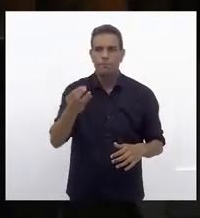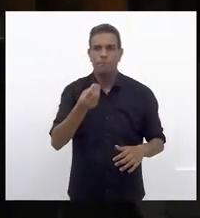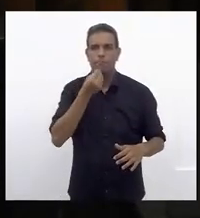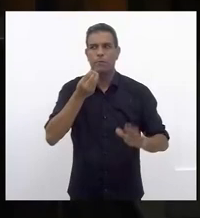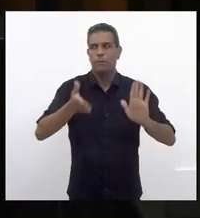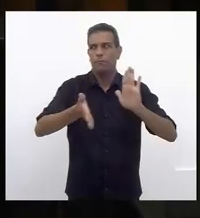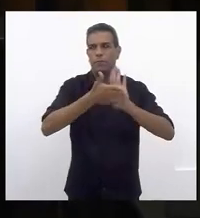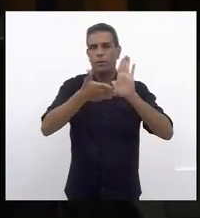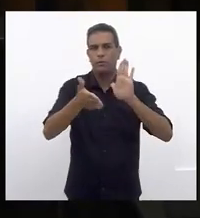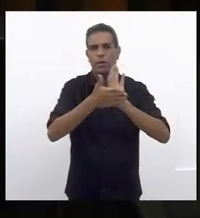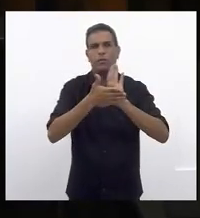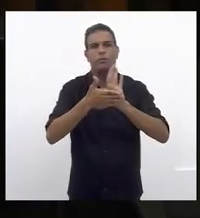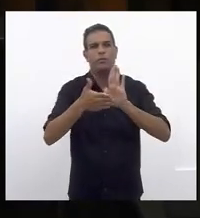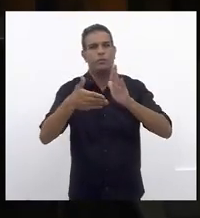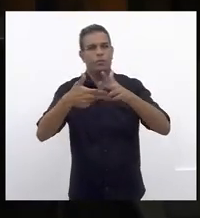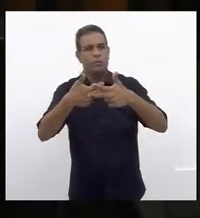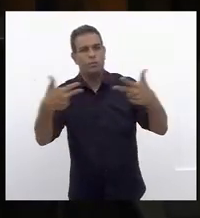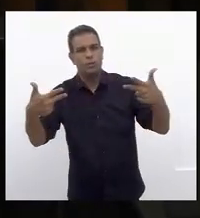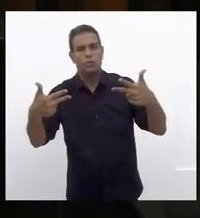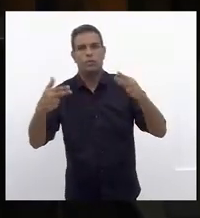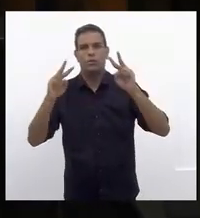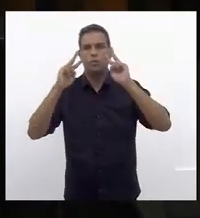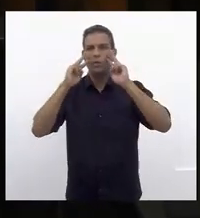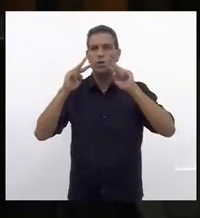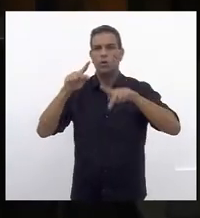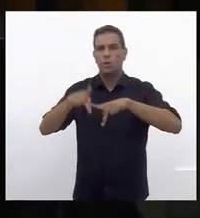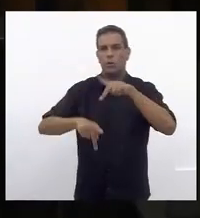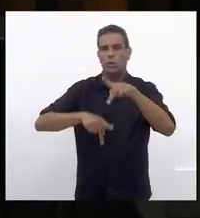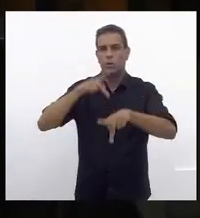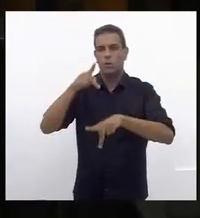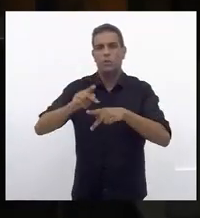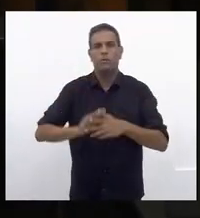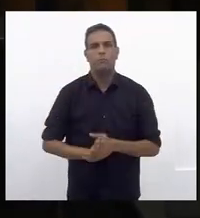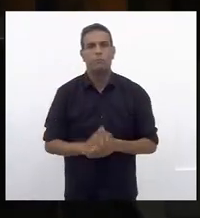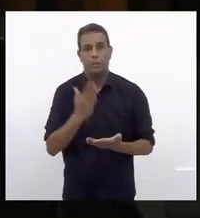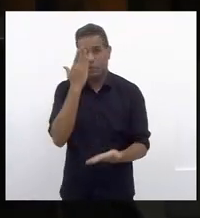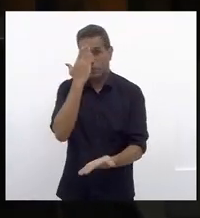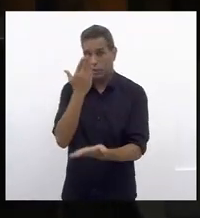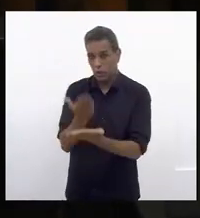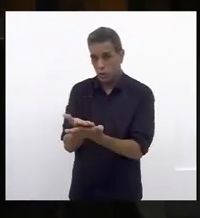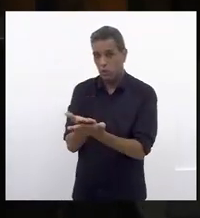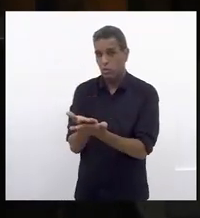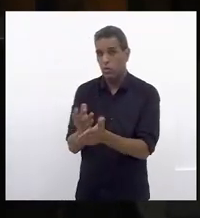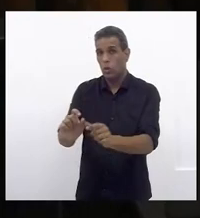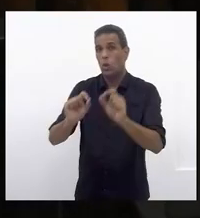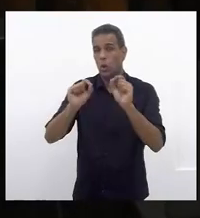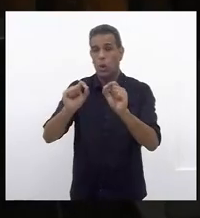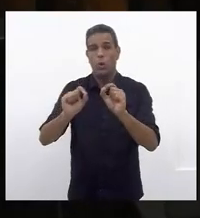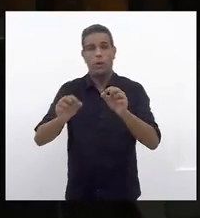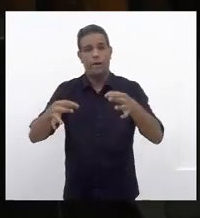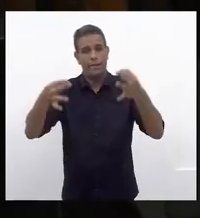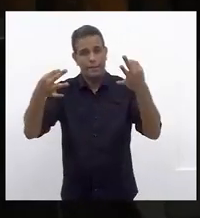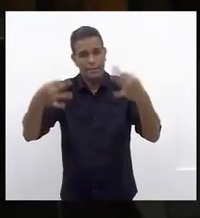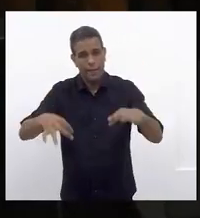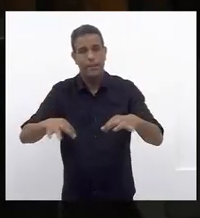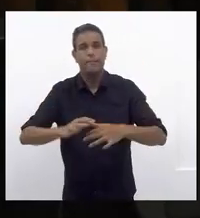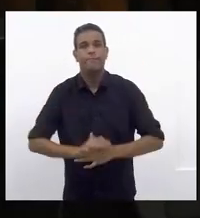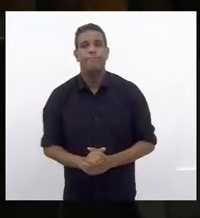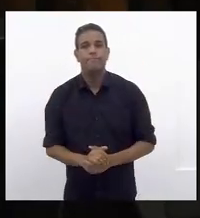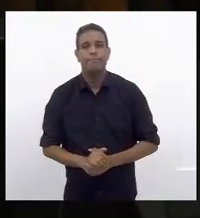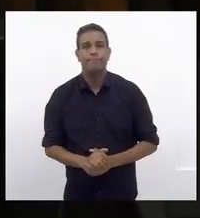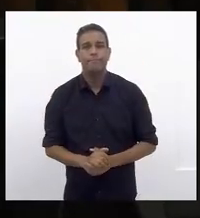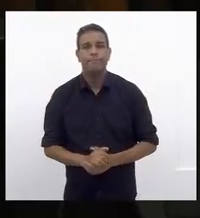inicial de deixar esse povo no relento. Eu acredito, piamente,